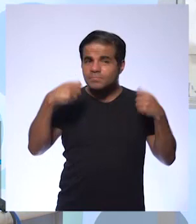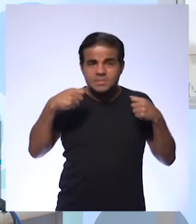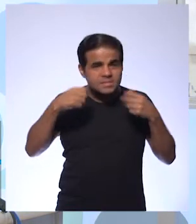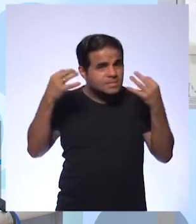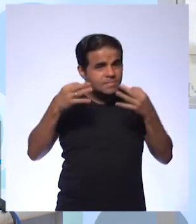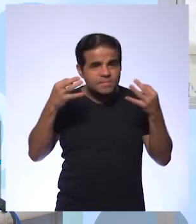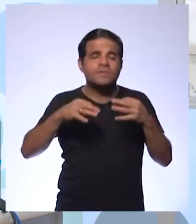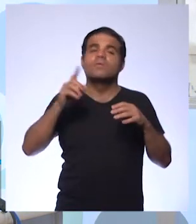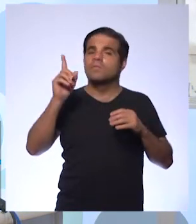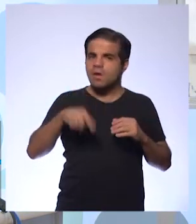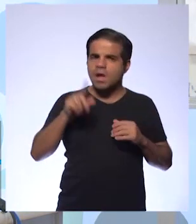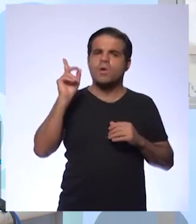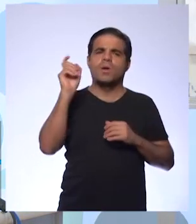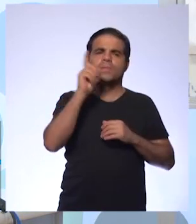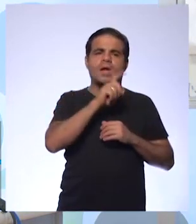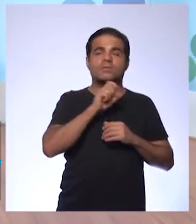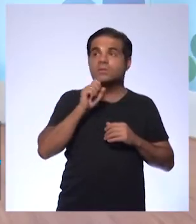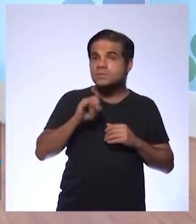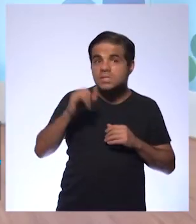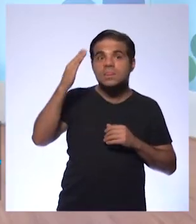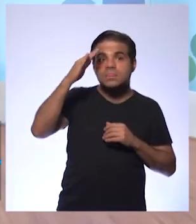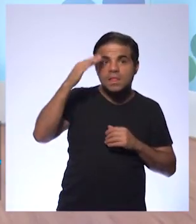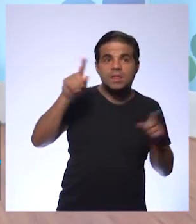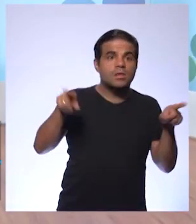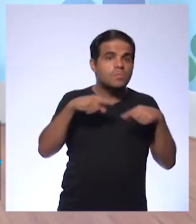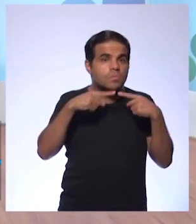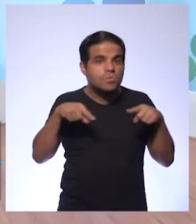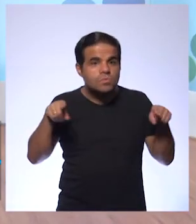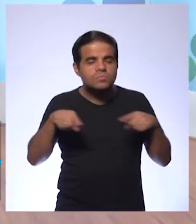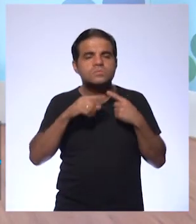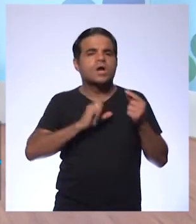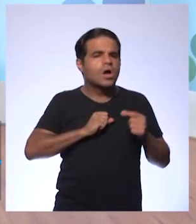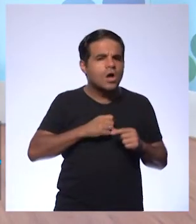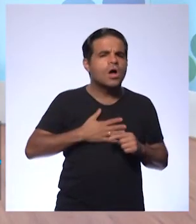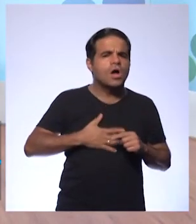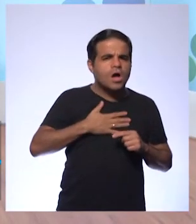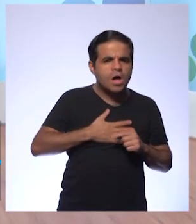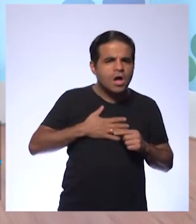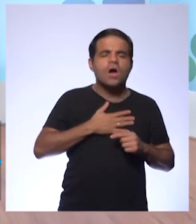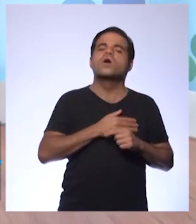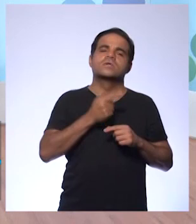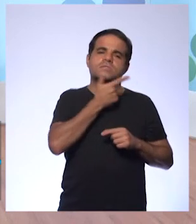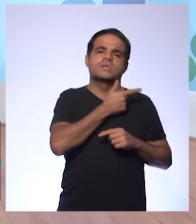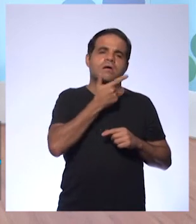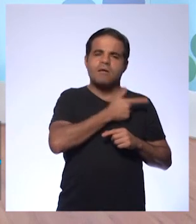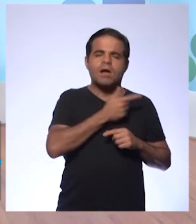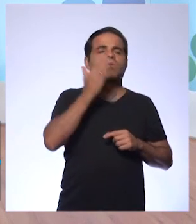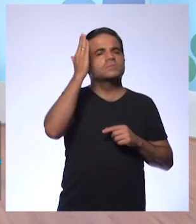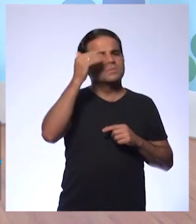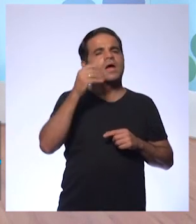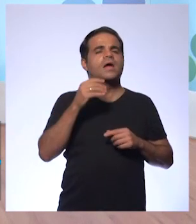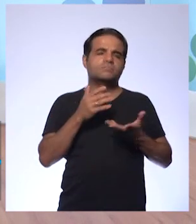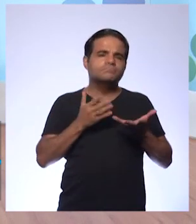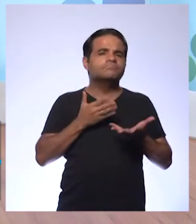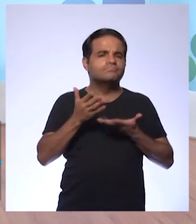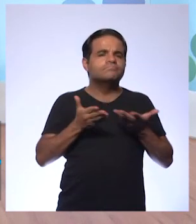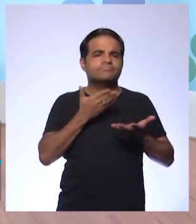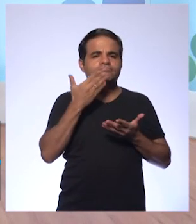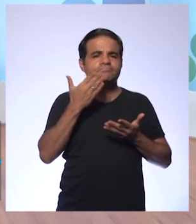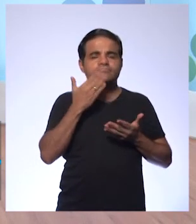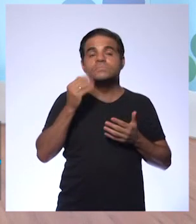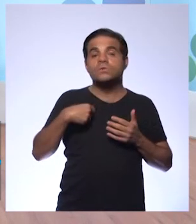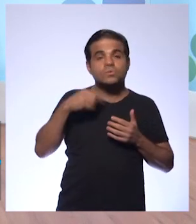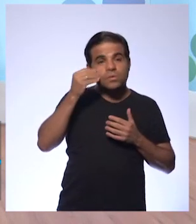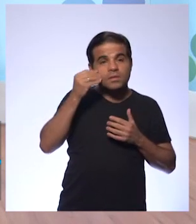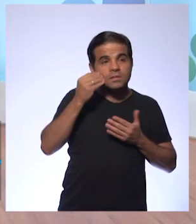É bastante complicado. Agora, quem entende de música Quem entende de música, se às sai vezes, bem, se né? sai bem. Se É sai bem, verdade. né? Ó, eu tô tentando